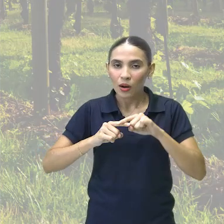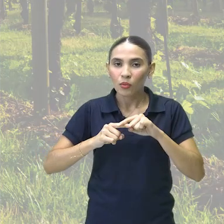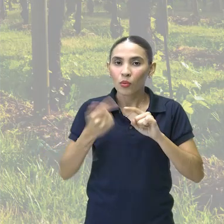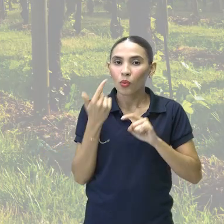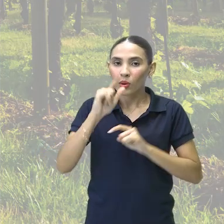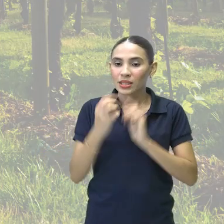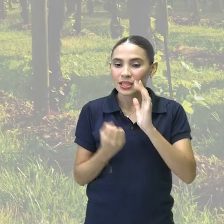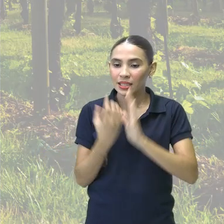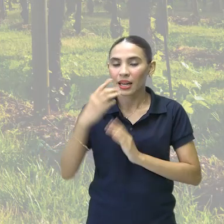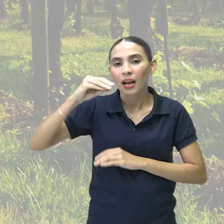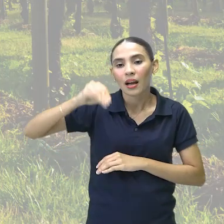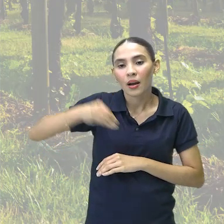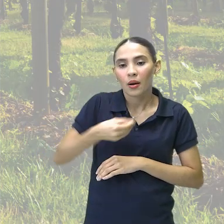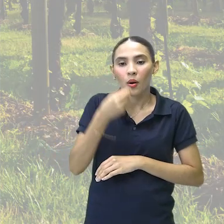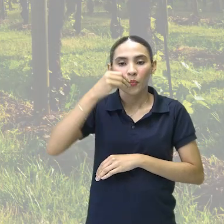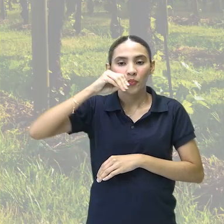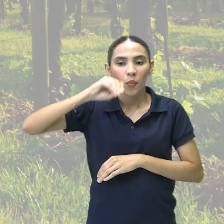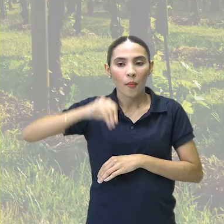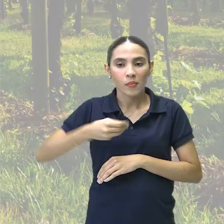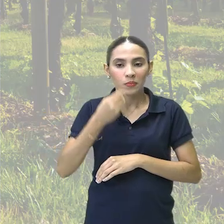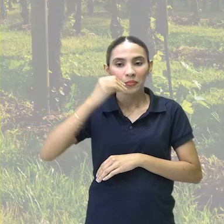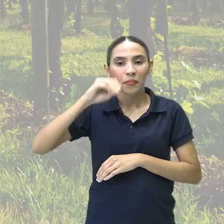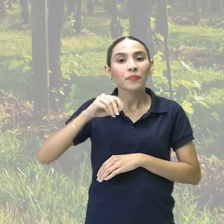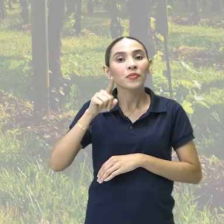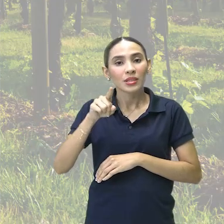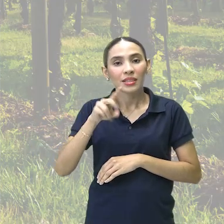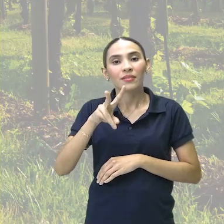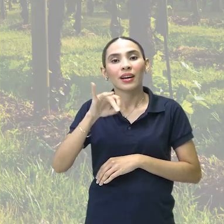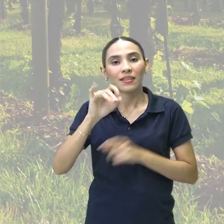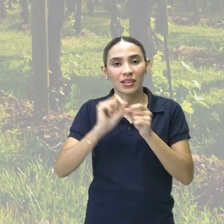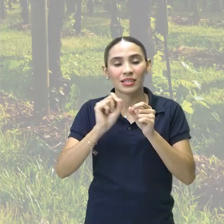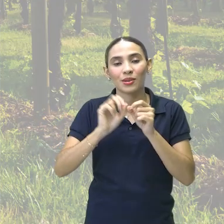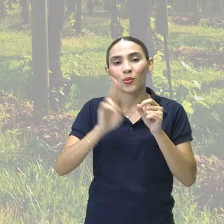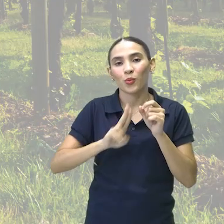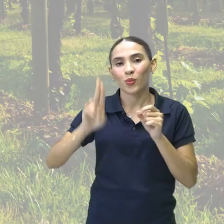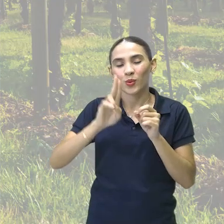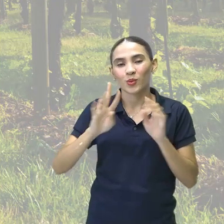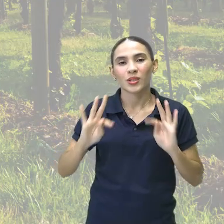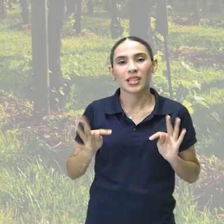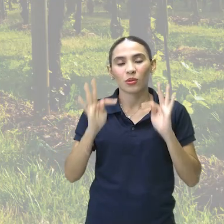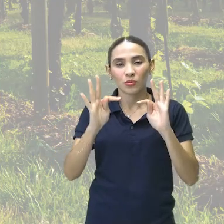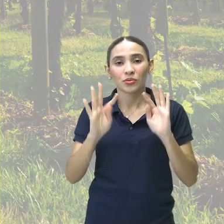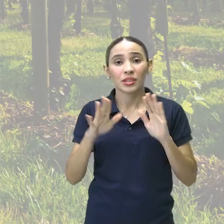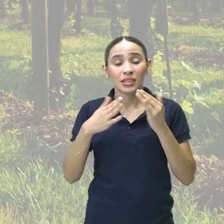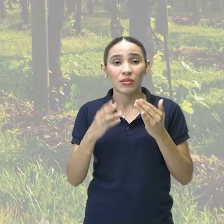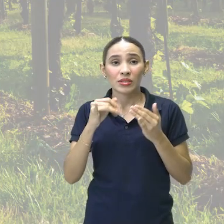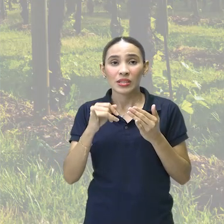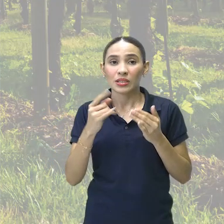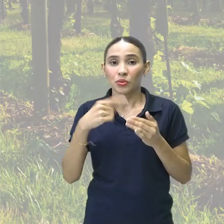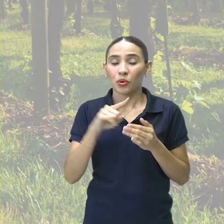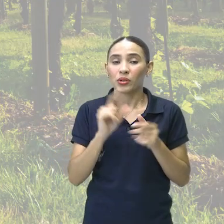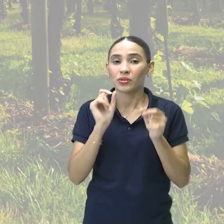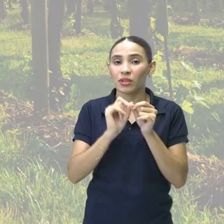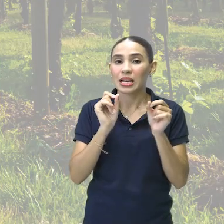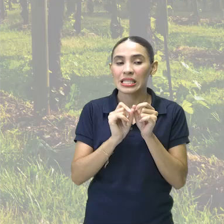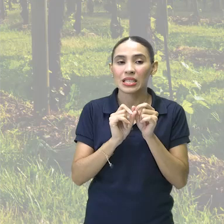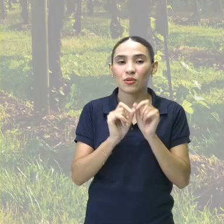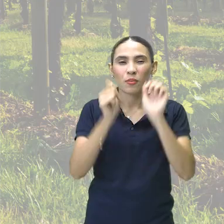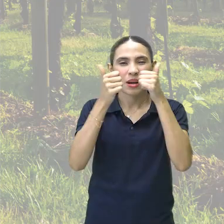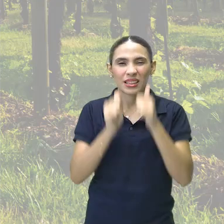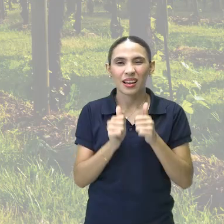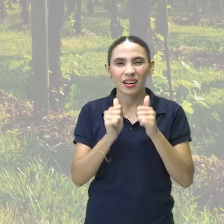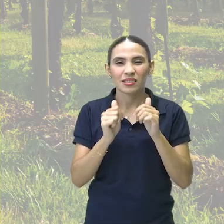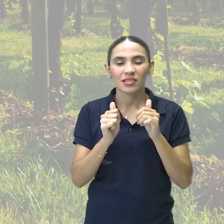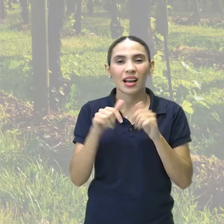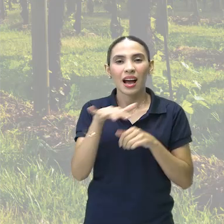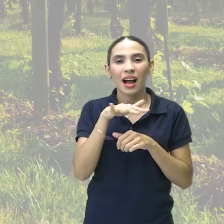esta colher, você já está fazendo uso da tecnologia. Então, se a gente for fazer um levantamento